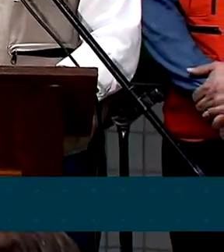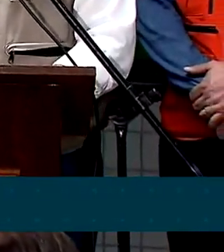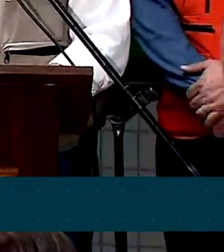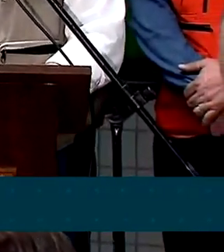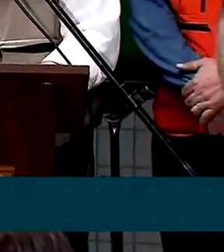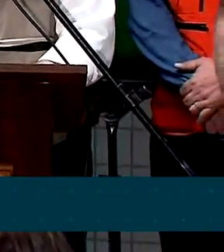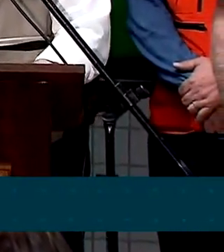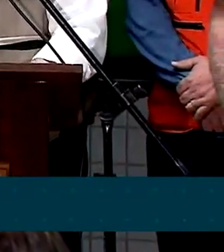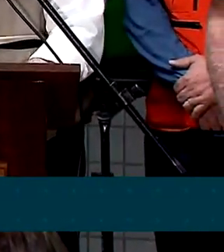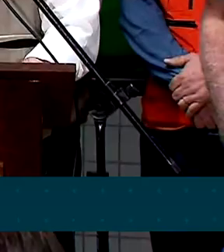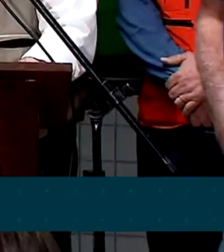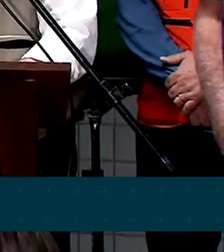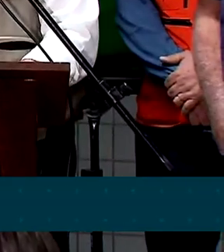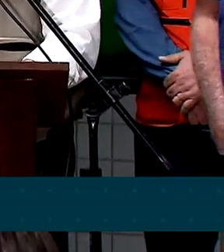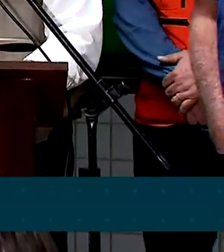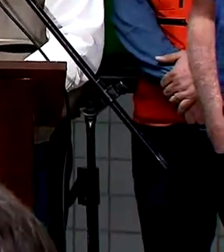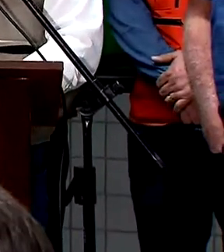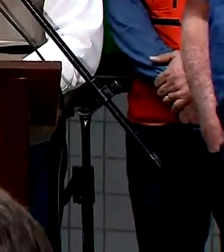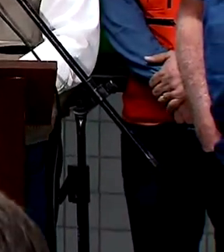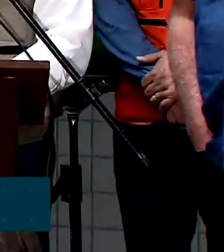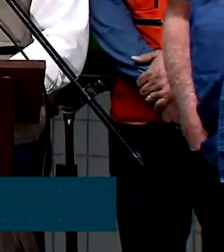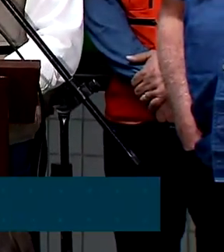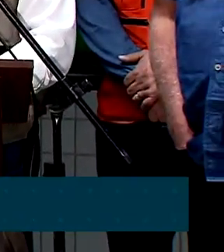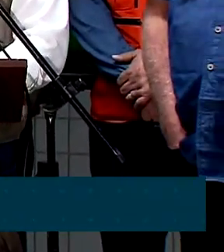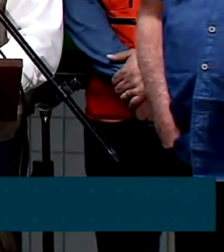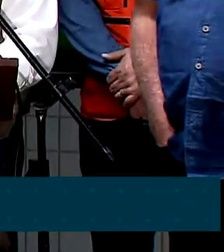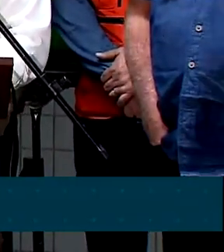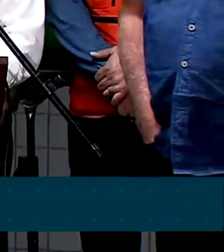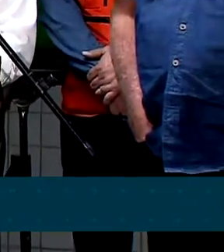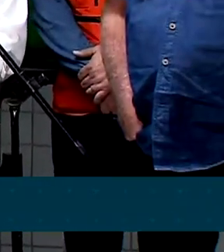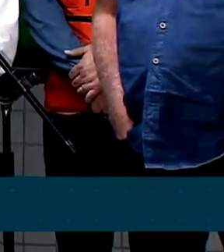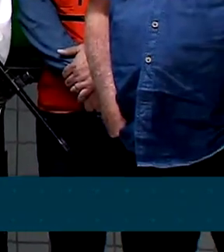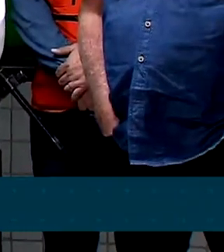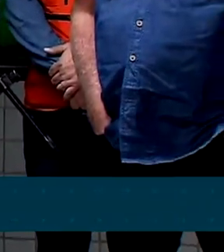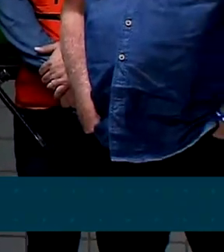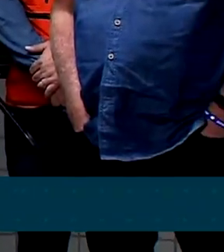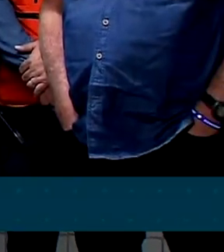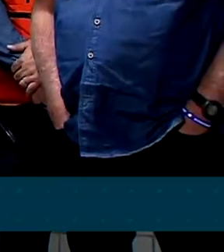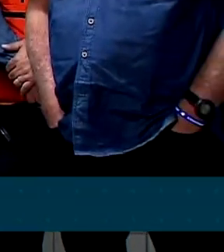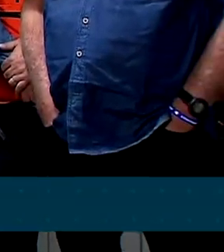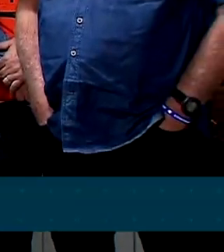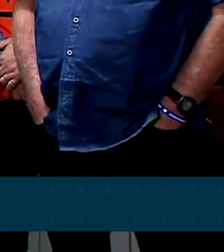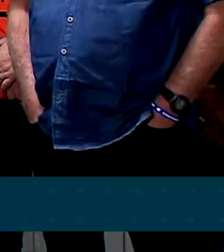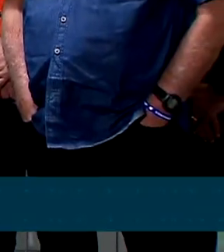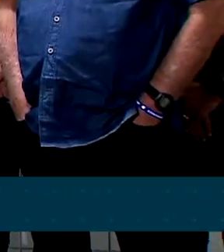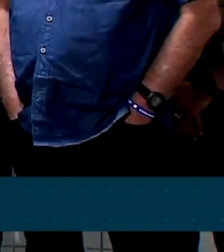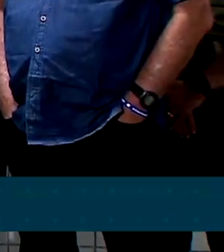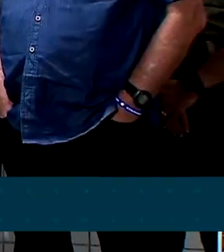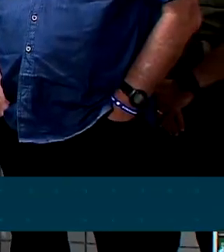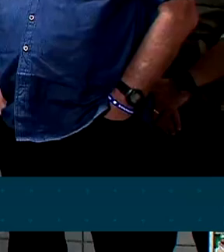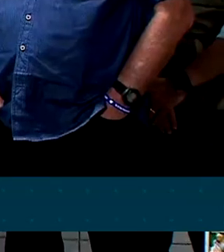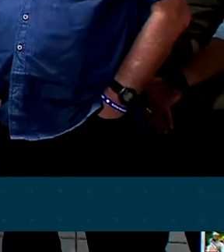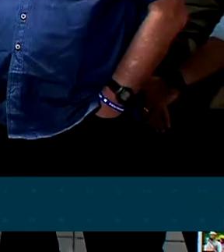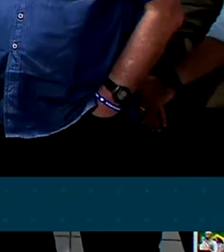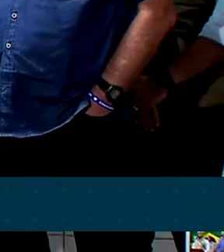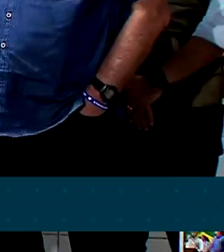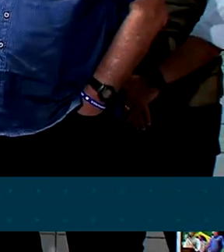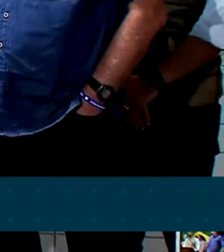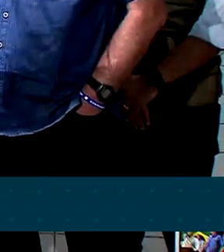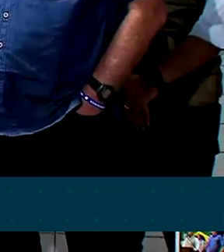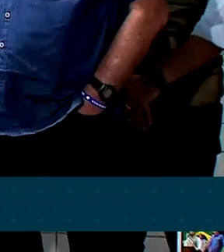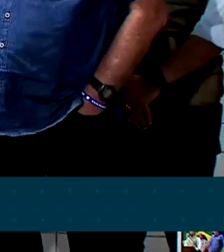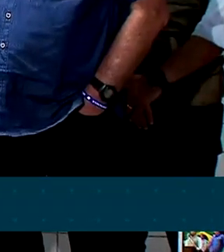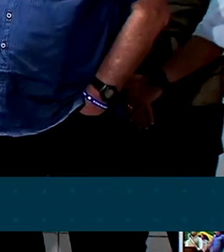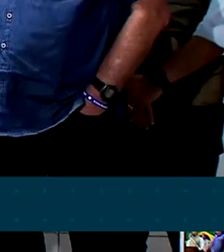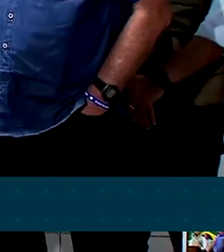como pegue mais uma parcela dos benefícios que corresponde ao salário me e isso vai ser o dinheiro ainda não